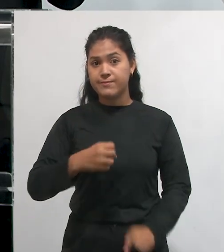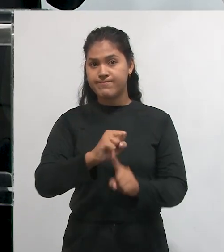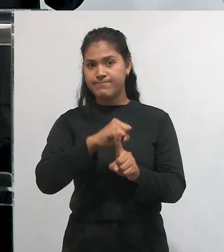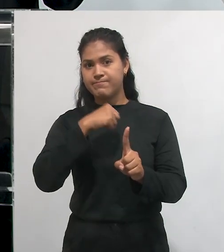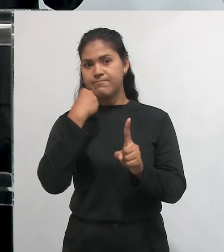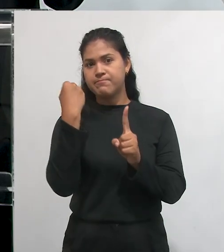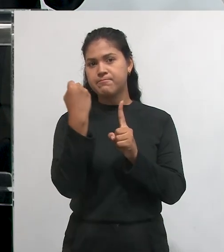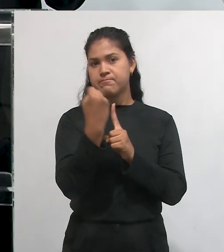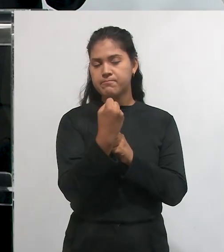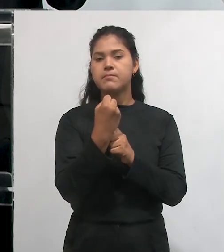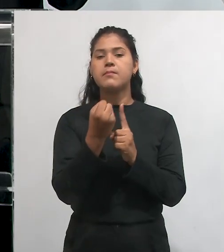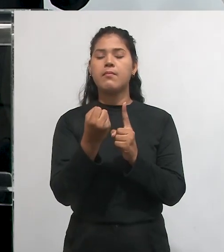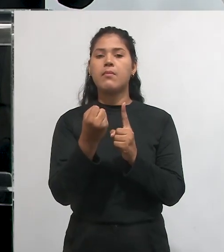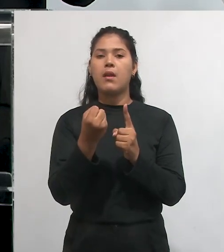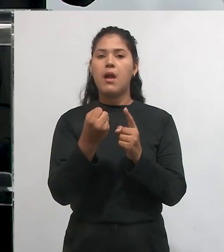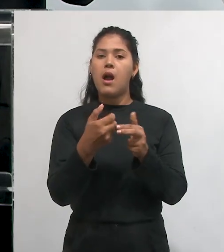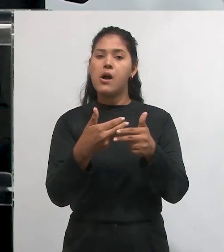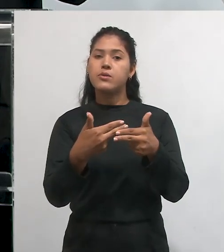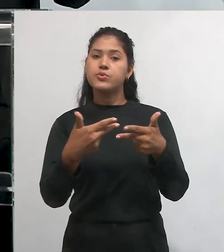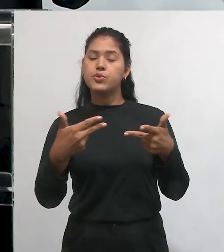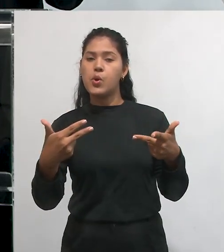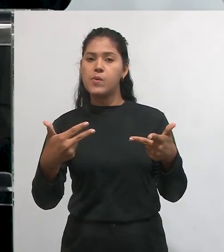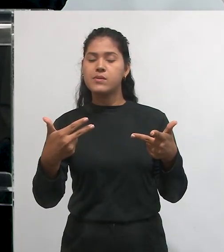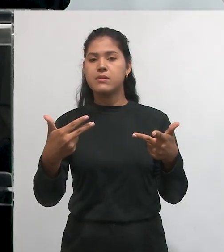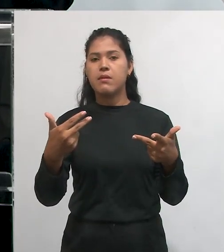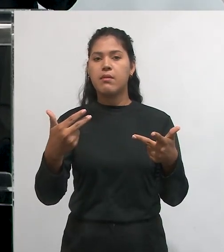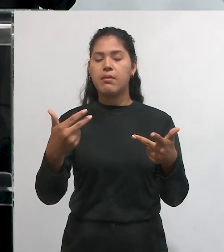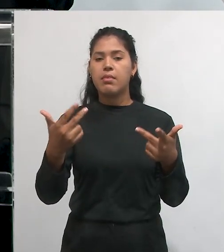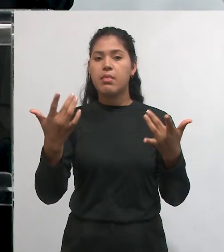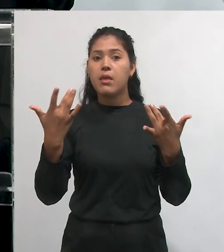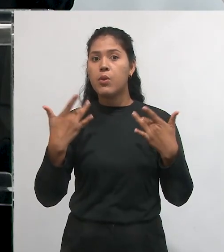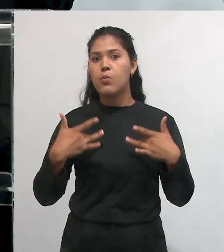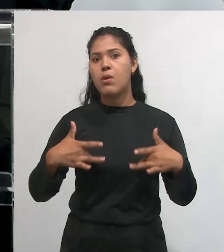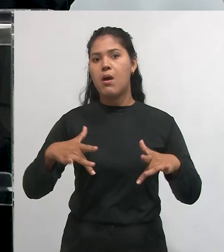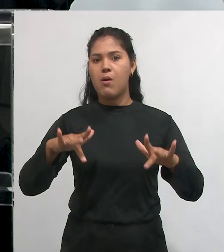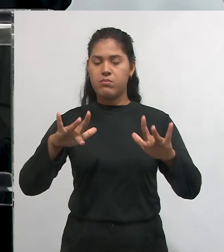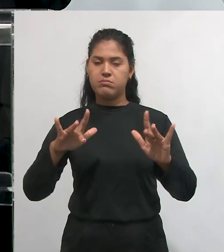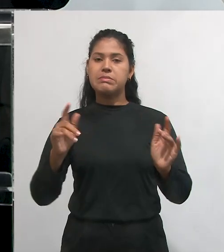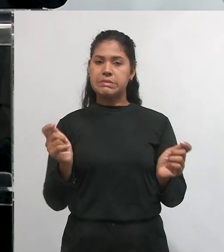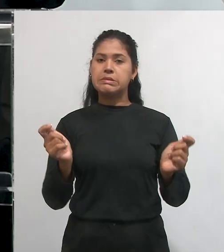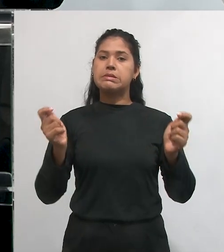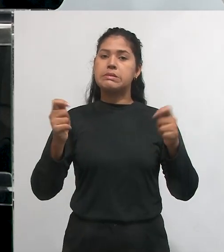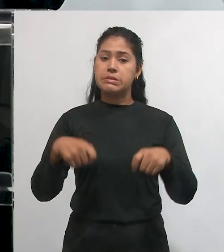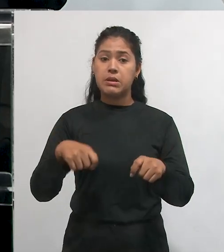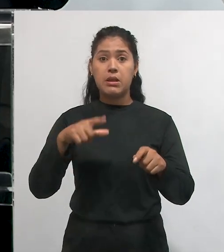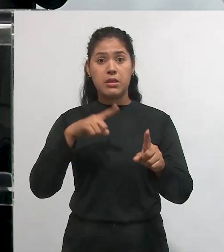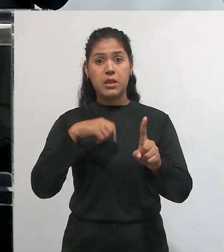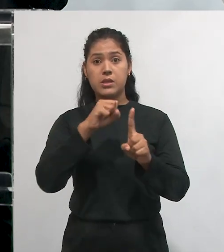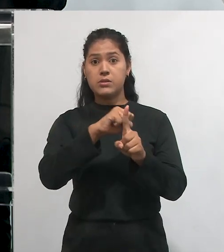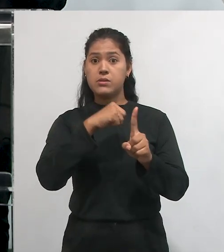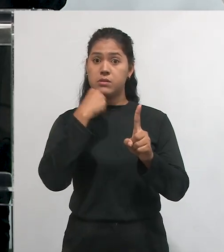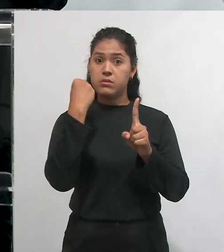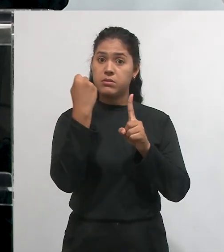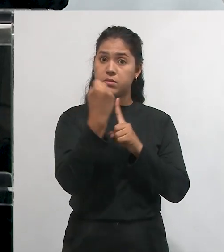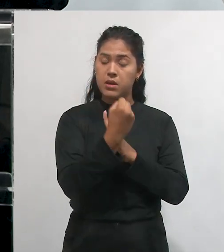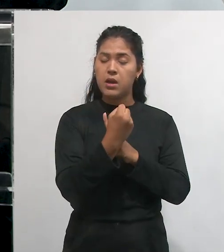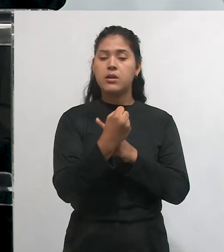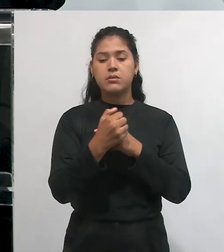as condições natural para que tivesse uma sociedade exitosa e dali